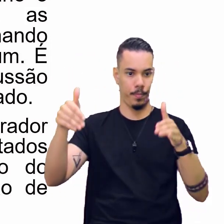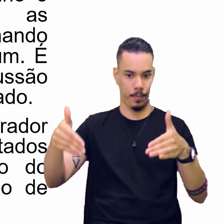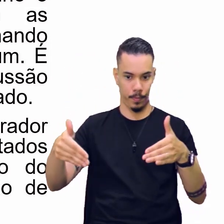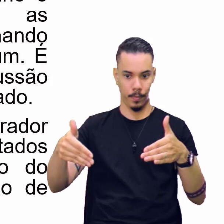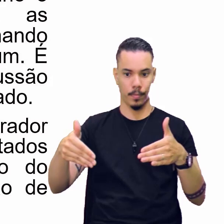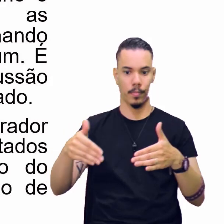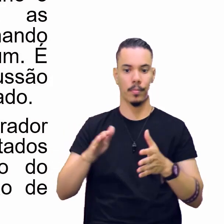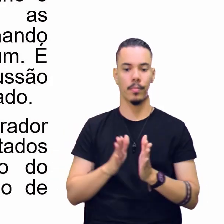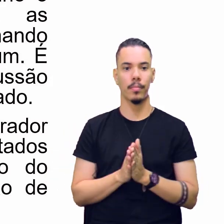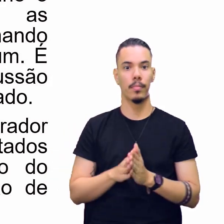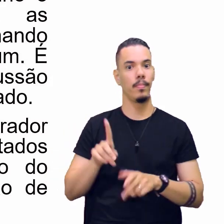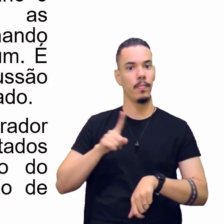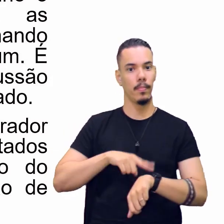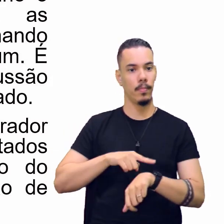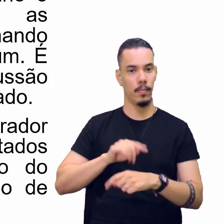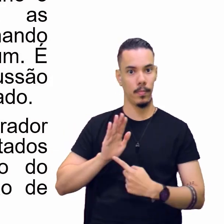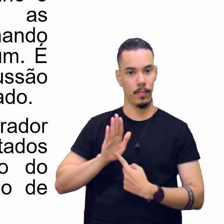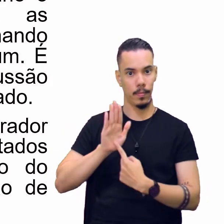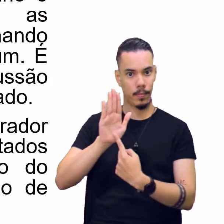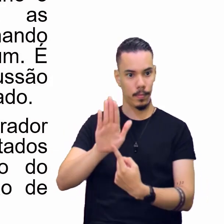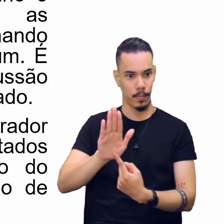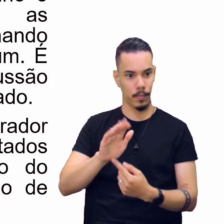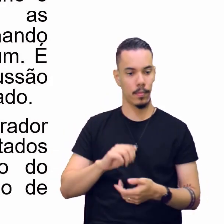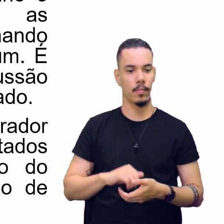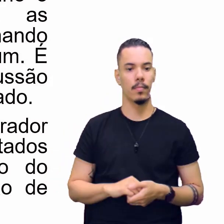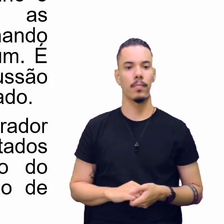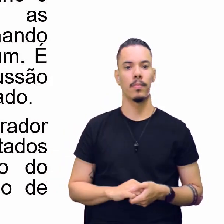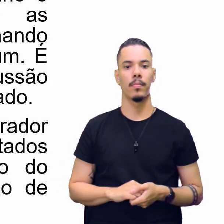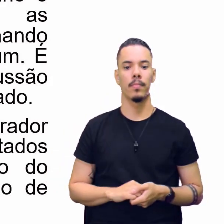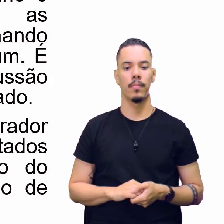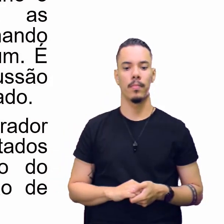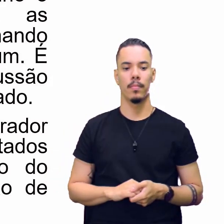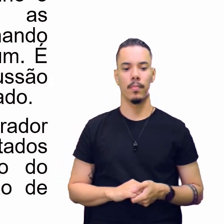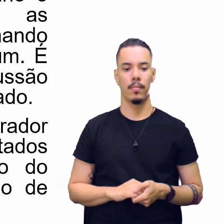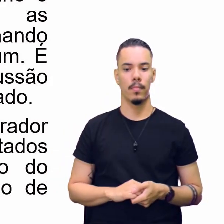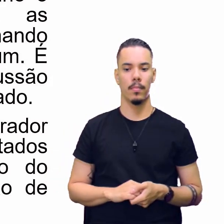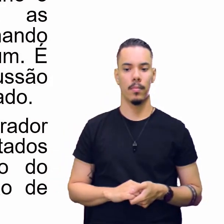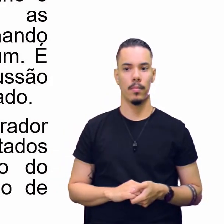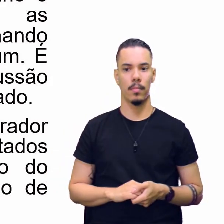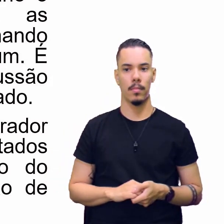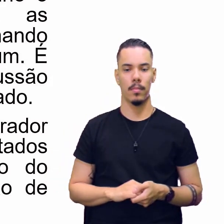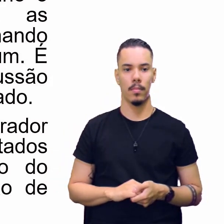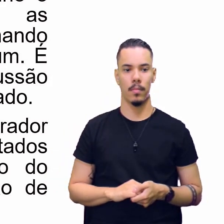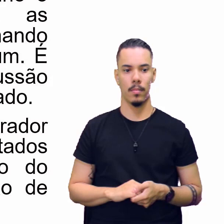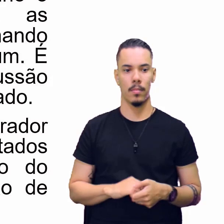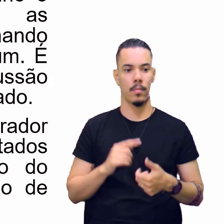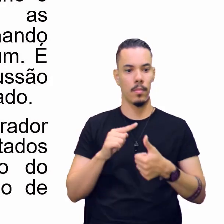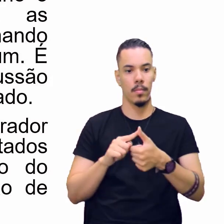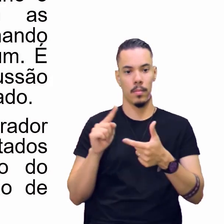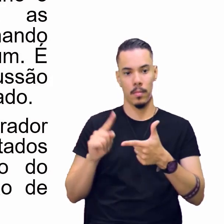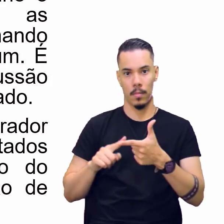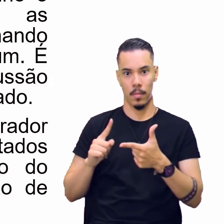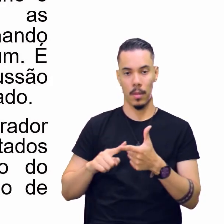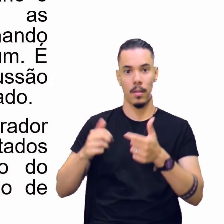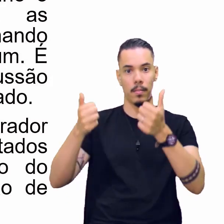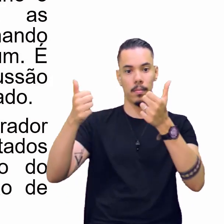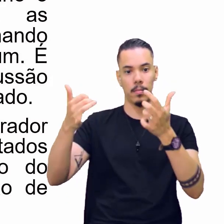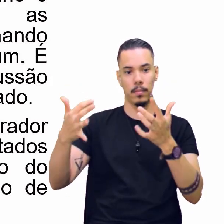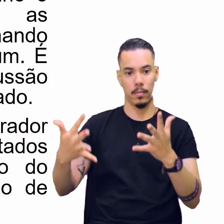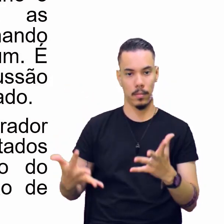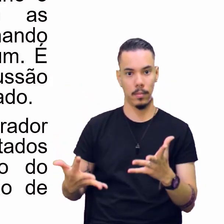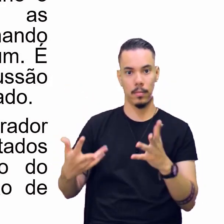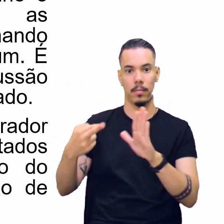Então, isso aí na hora da apresentação. Aí, o outro, definição das